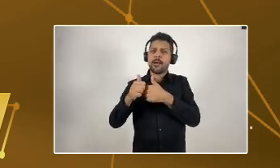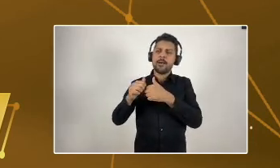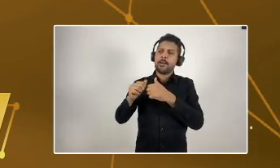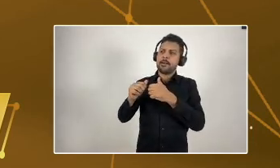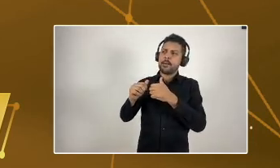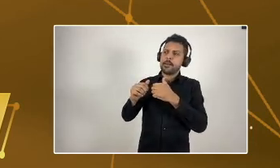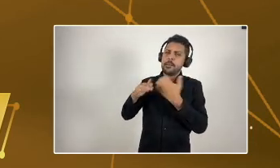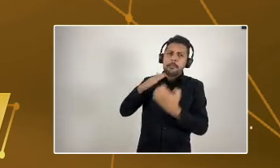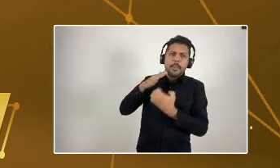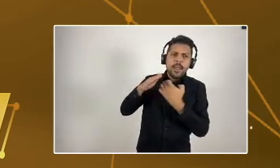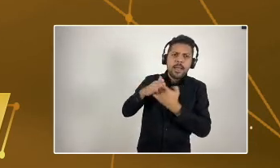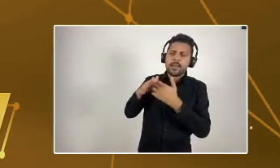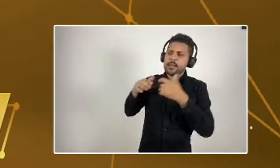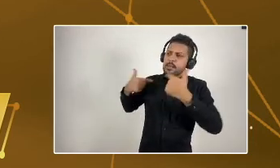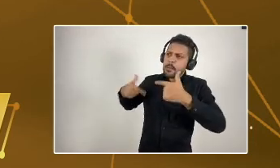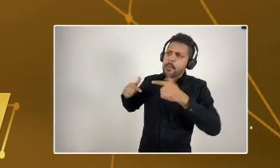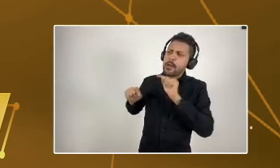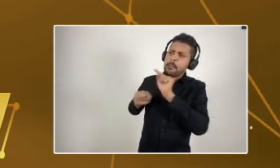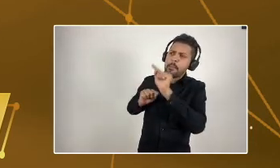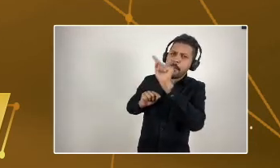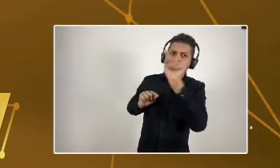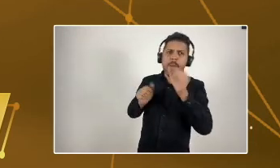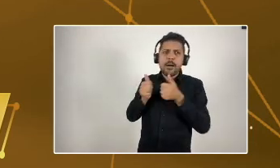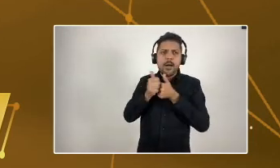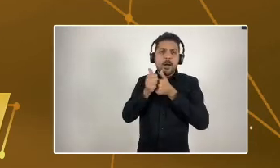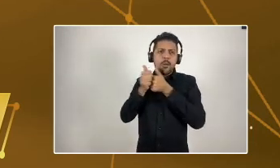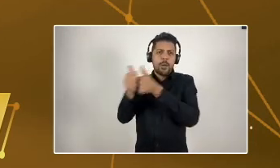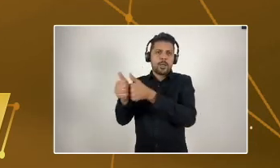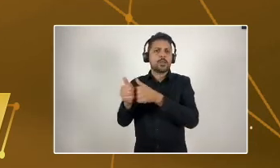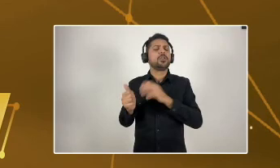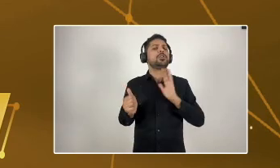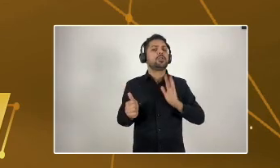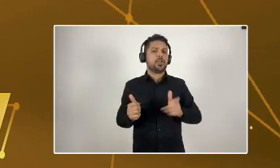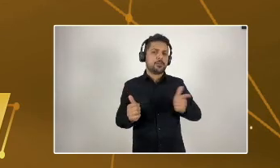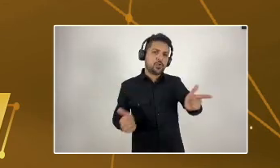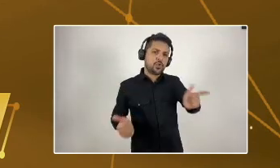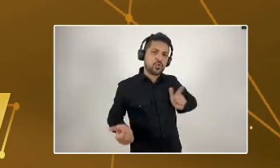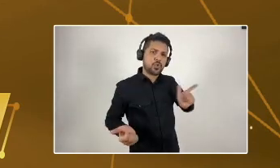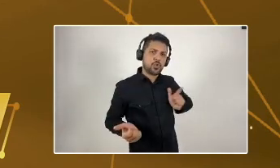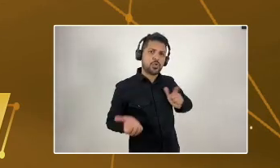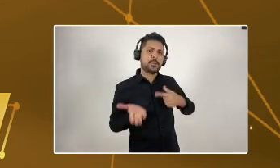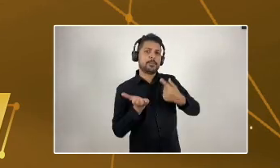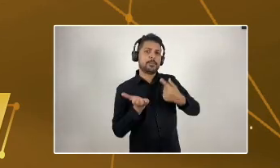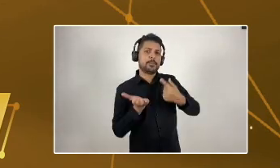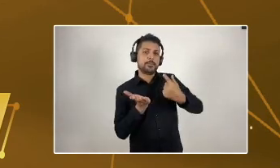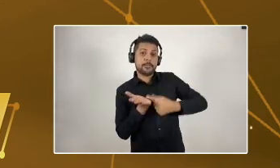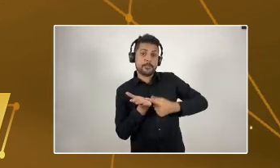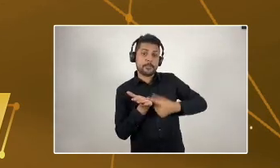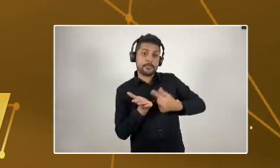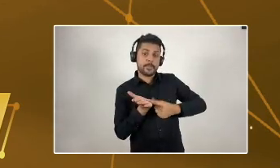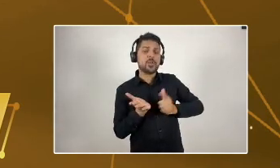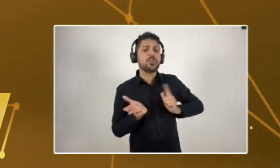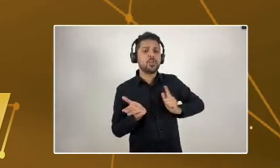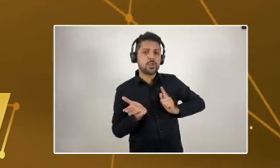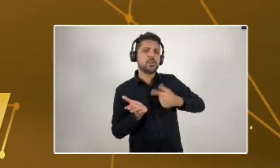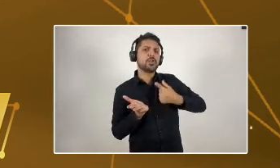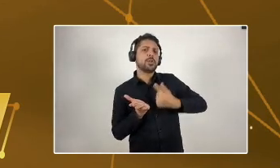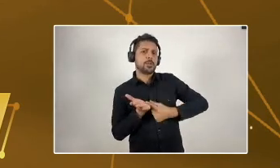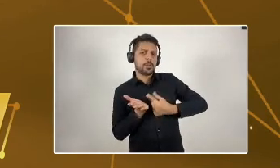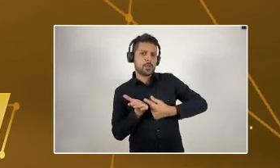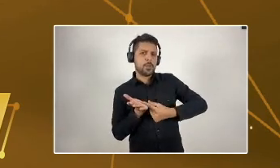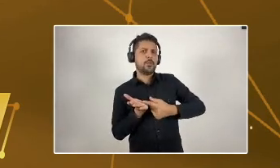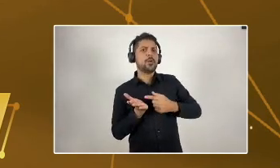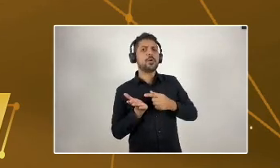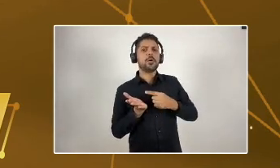já existe os aplicativos nos quais a gente faz o desenvolvimento e a gente só precisa,